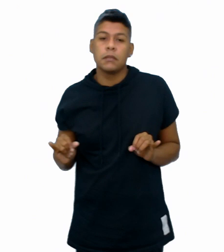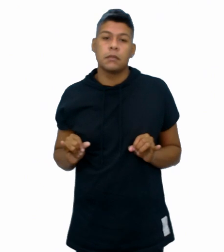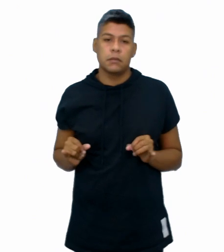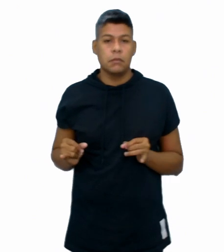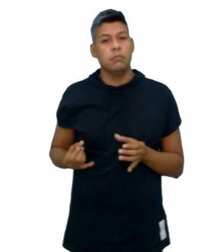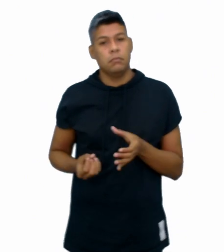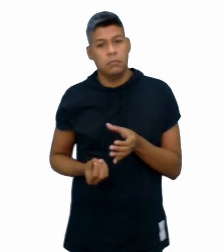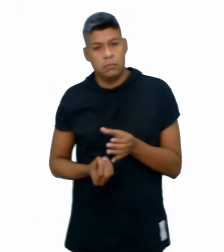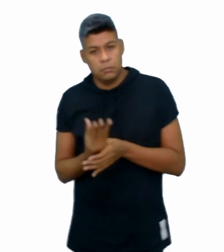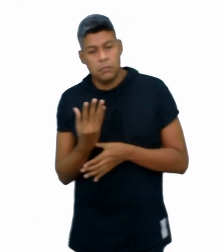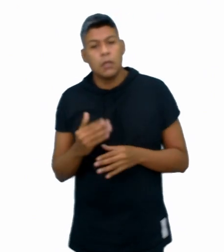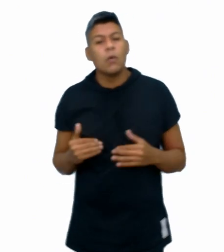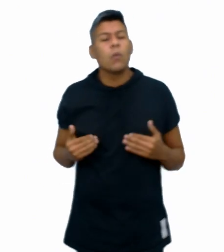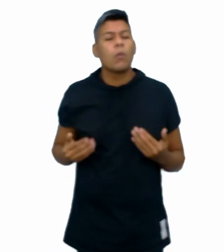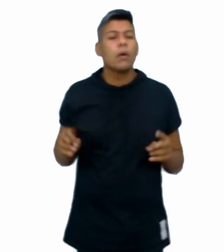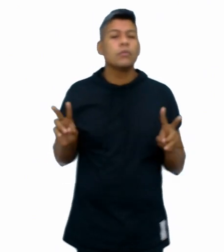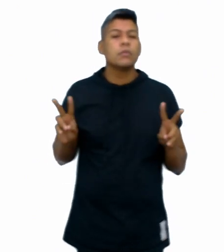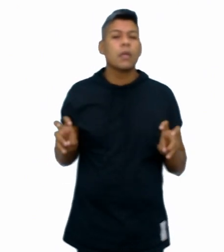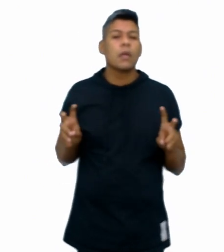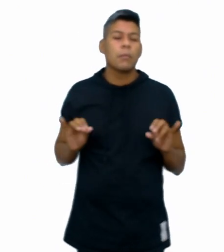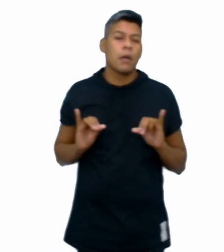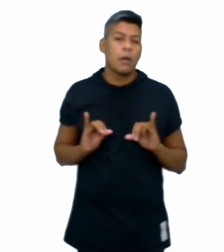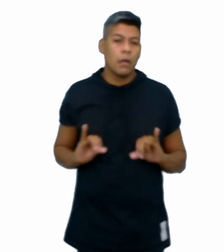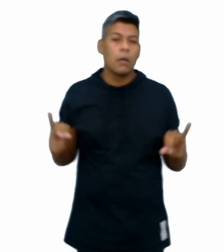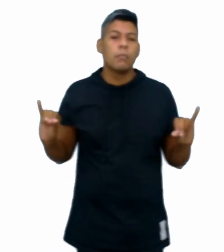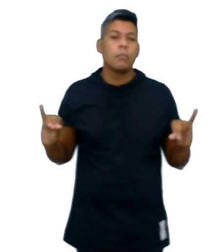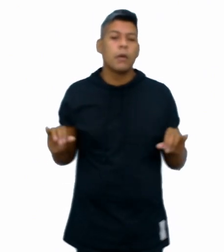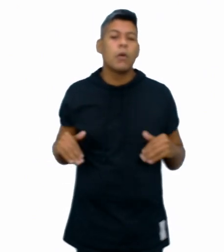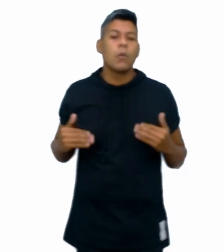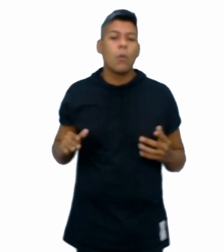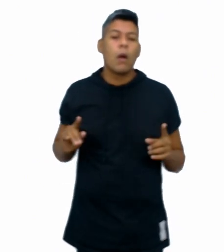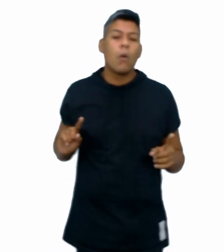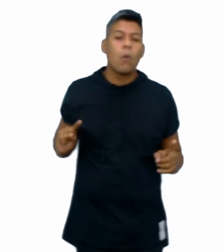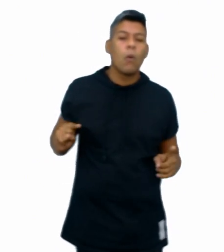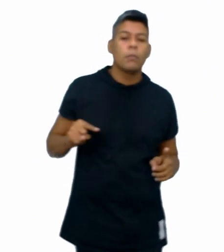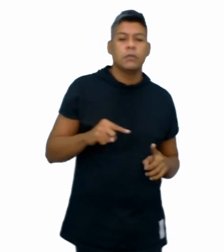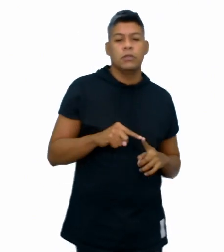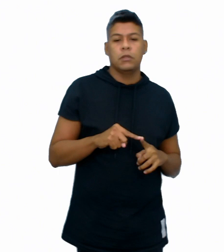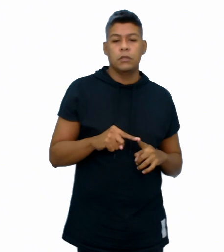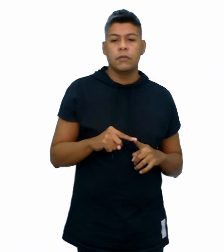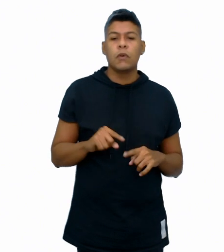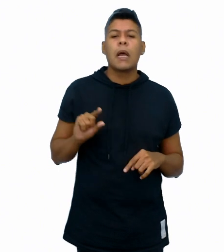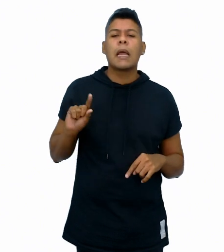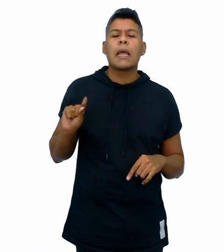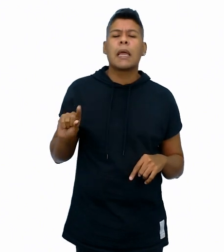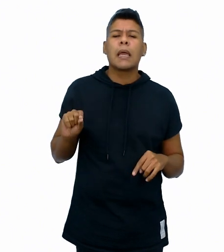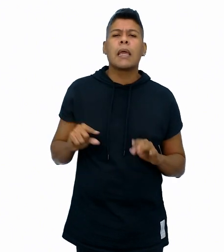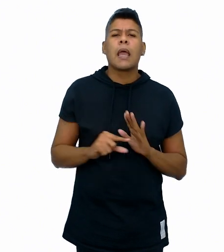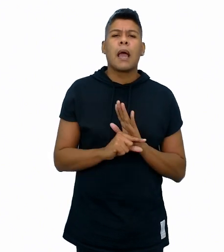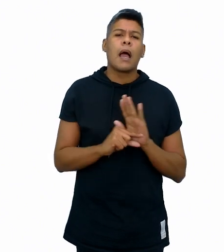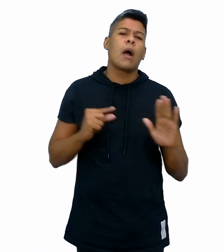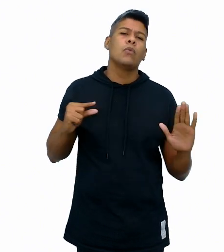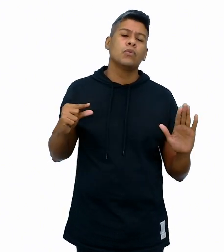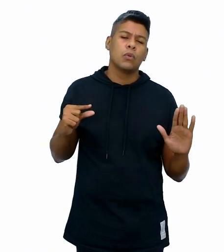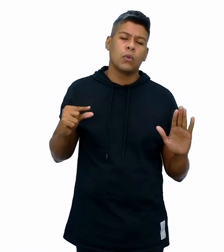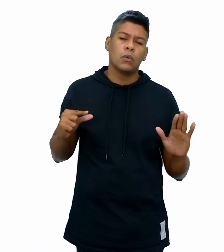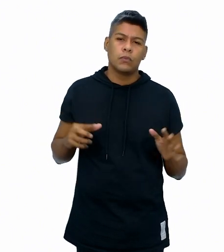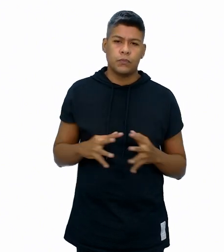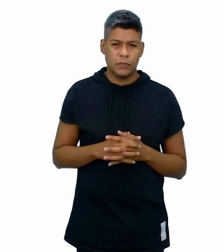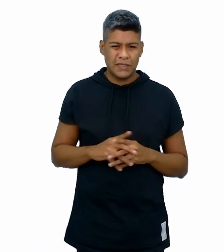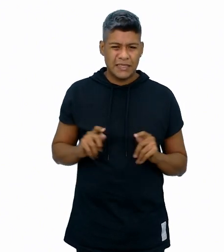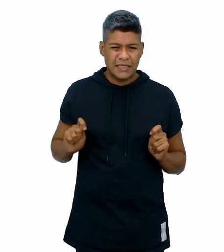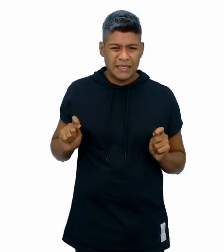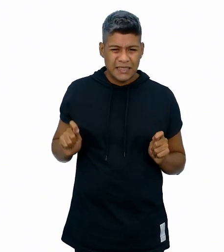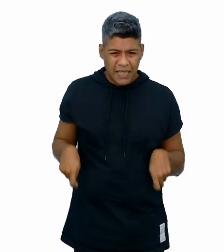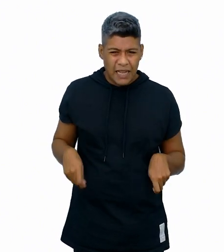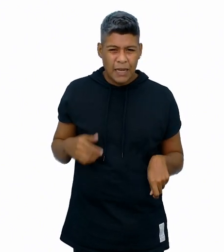vão surgindo, né? Qual é o tema dessa campanha? Qual é o objetivo? Quem seria o autor dessa campanha? Dá